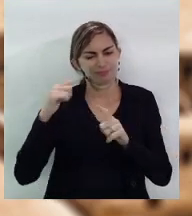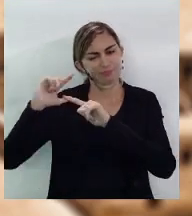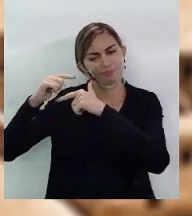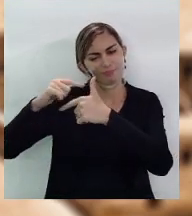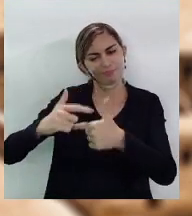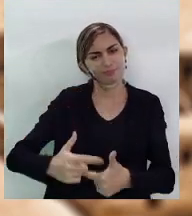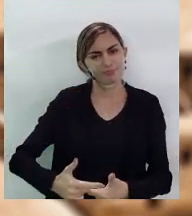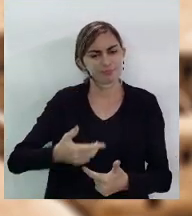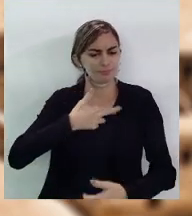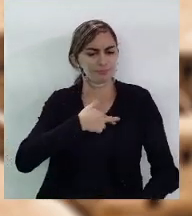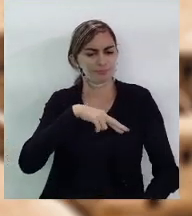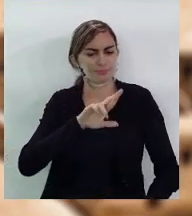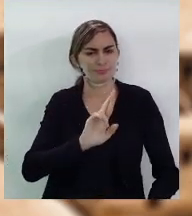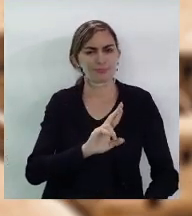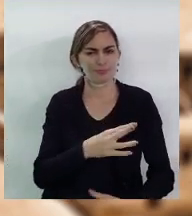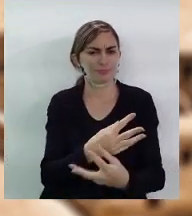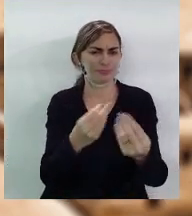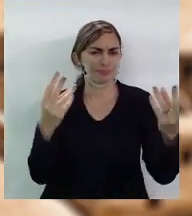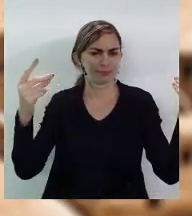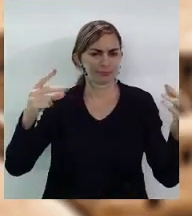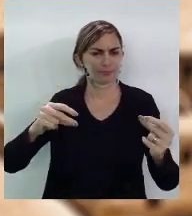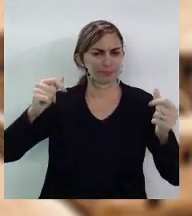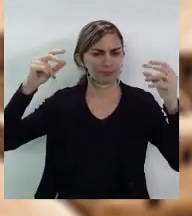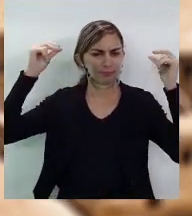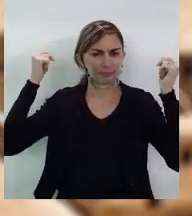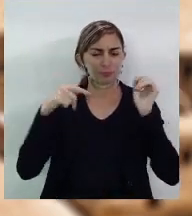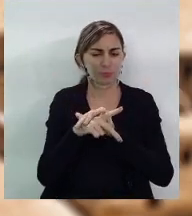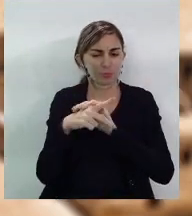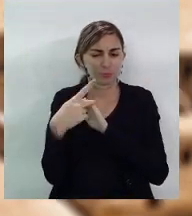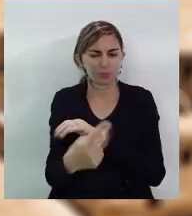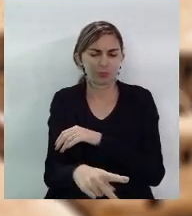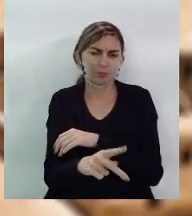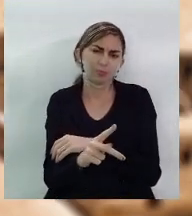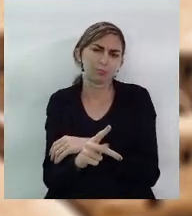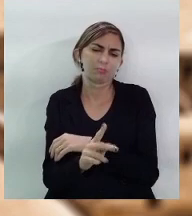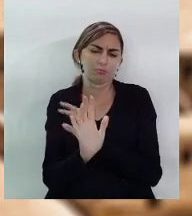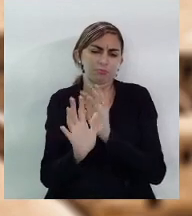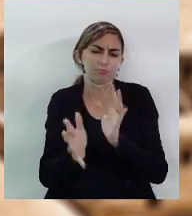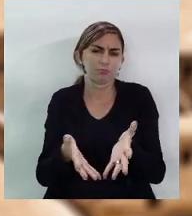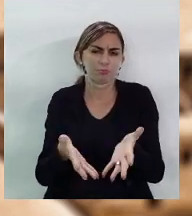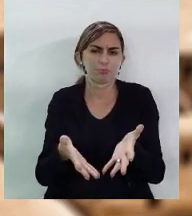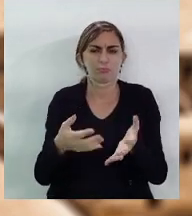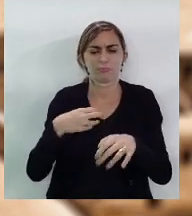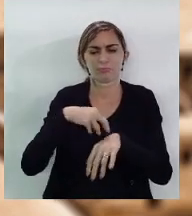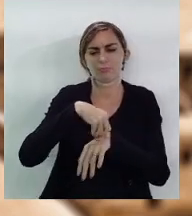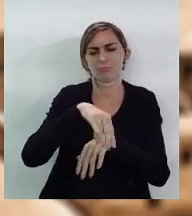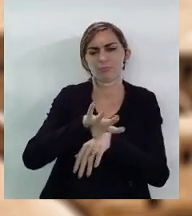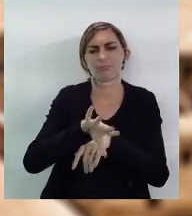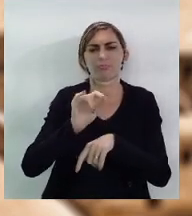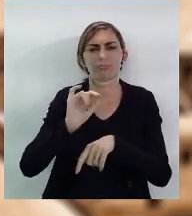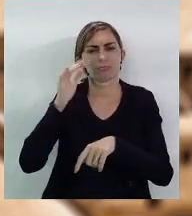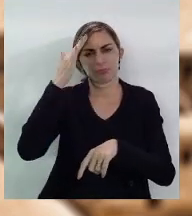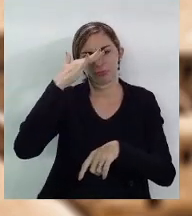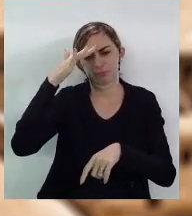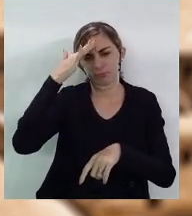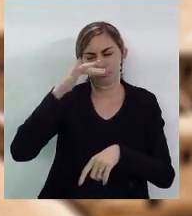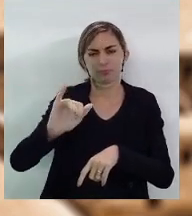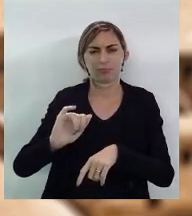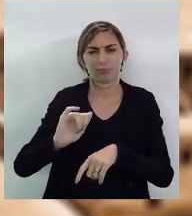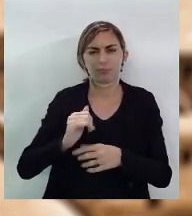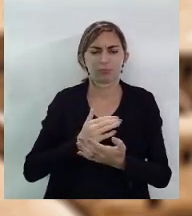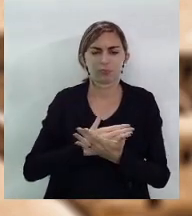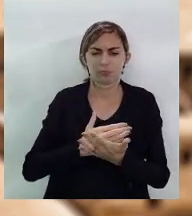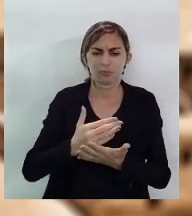tradição religiosa muito antiga. O próprio cenário já nos leva a entender, a entrar